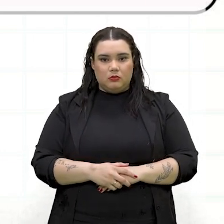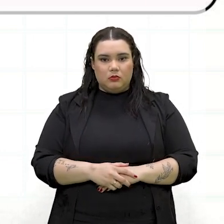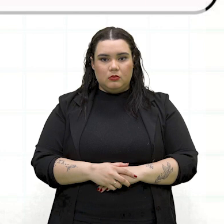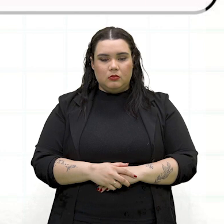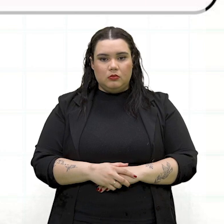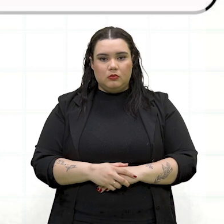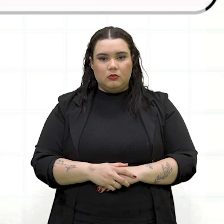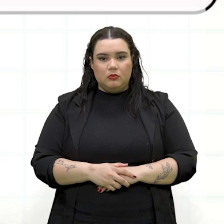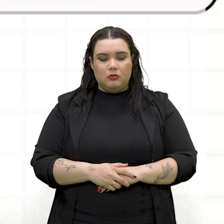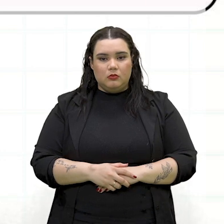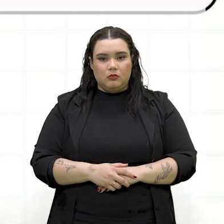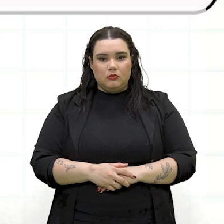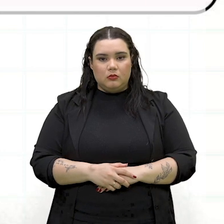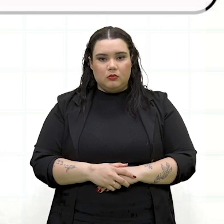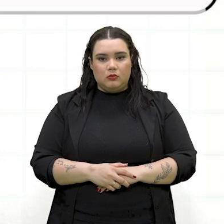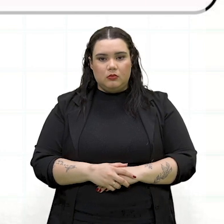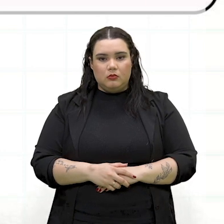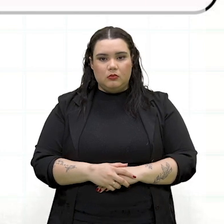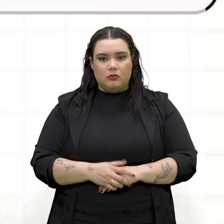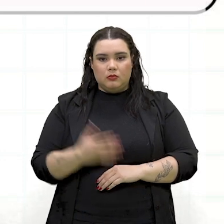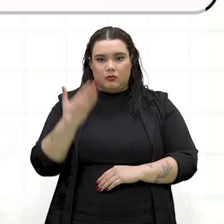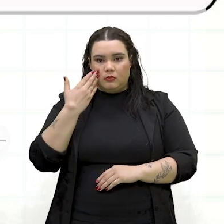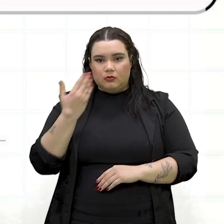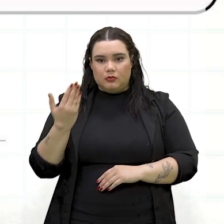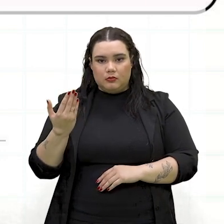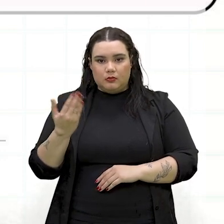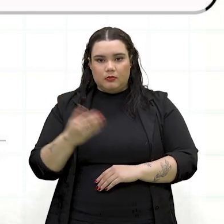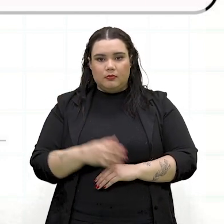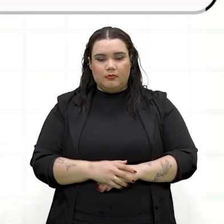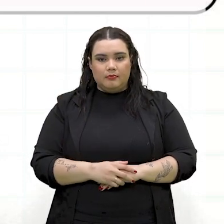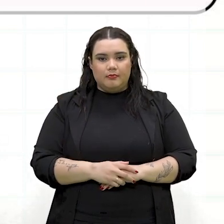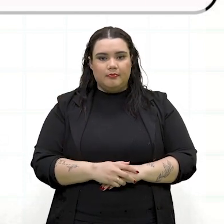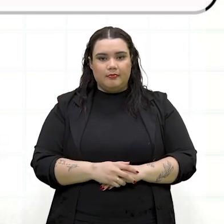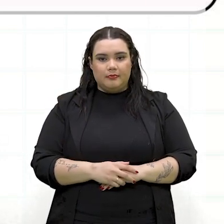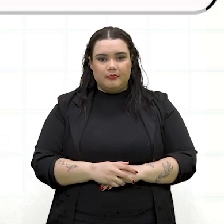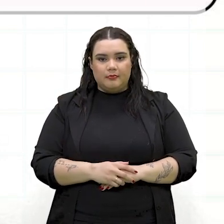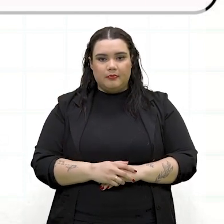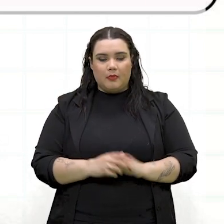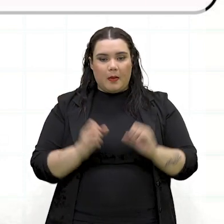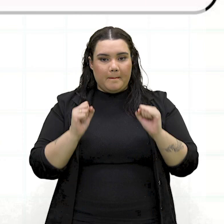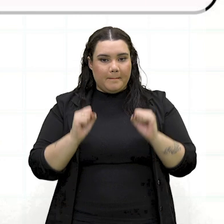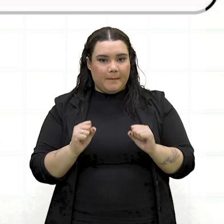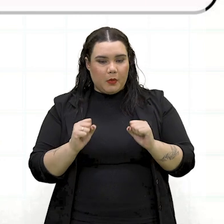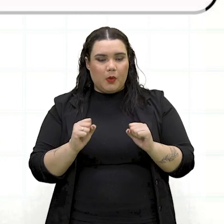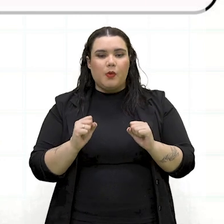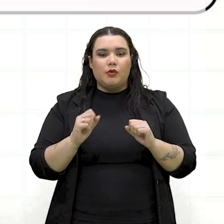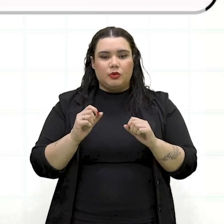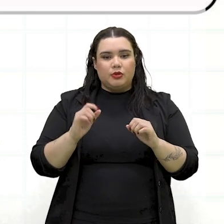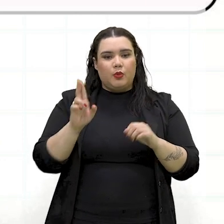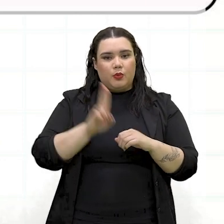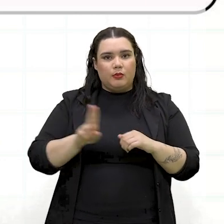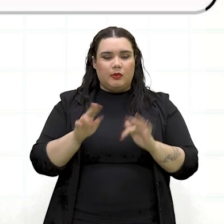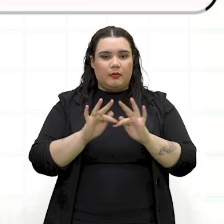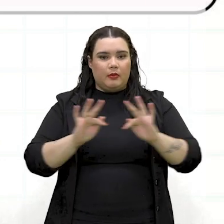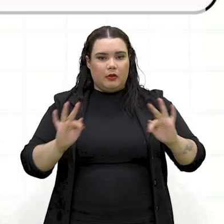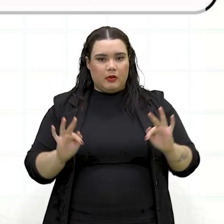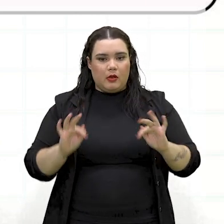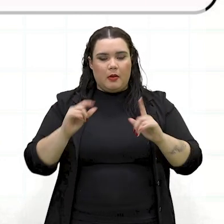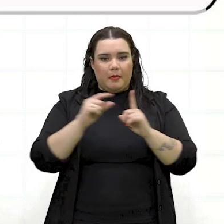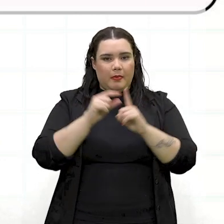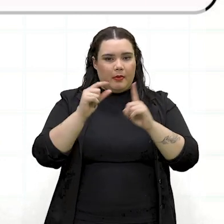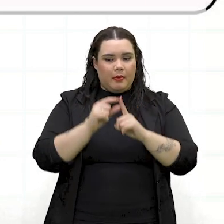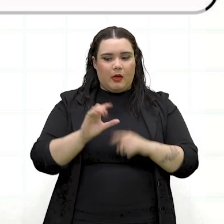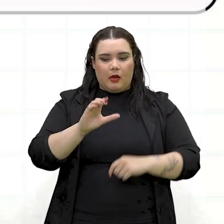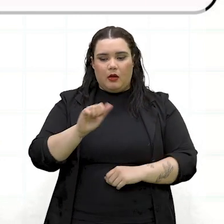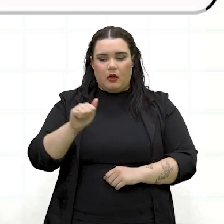early, tá? Eu posso sair cedo, aqui é uma possibilidade, tá bom? Vejam que o can vai se repetir em todas as